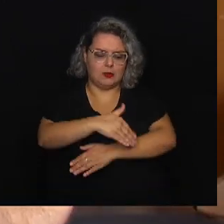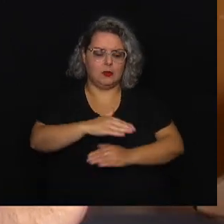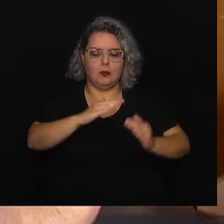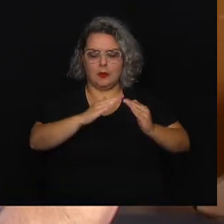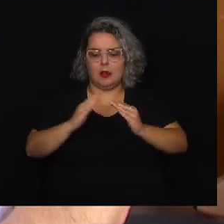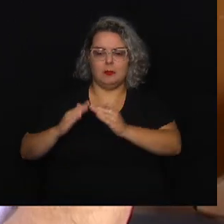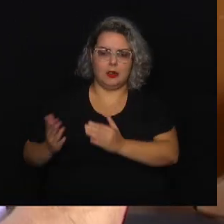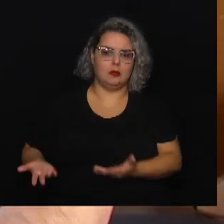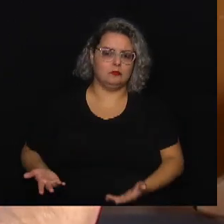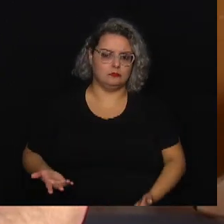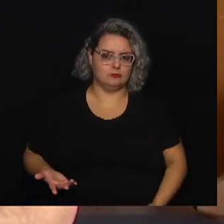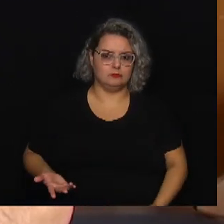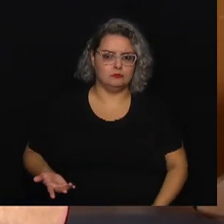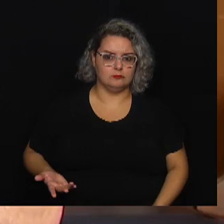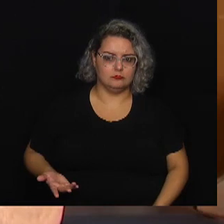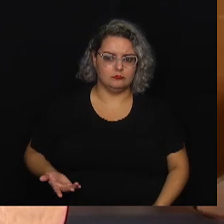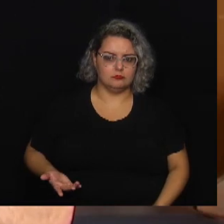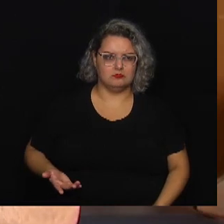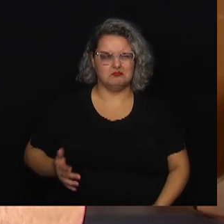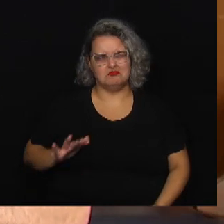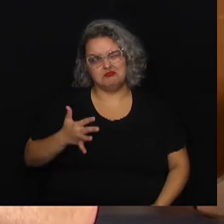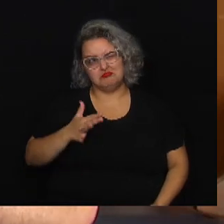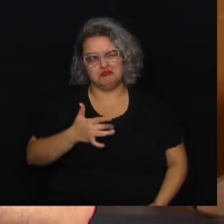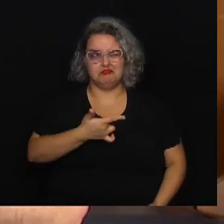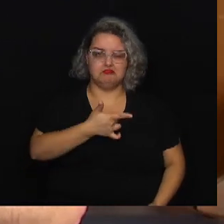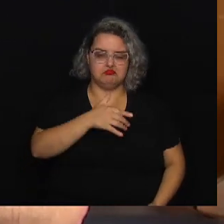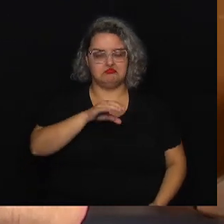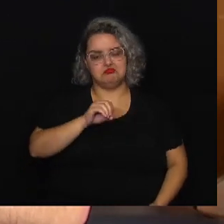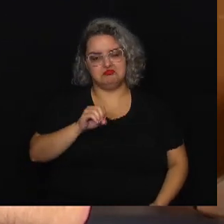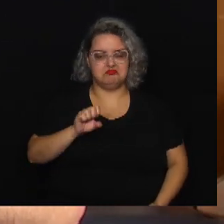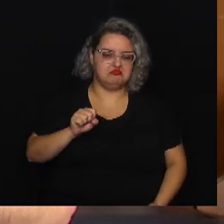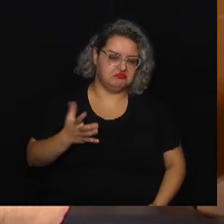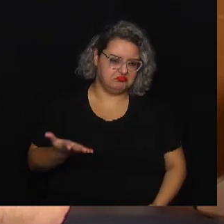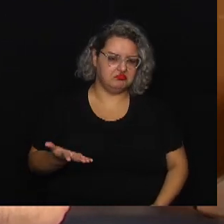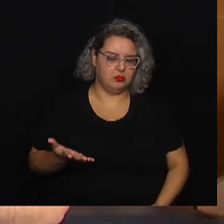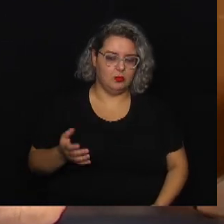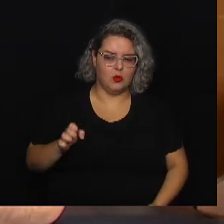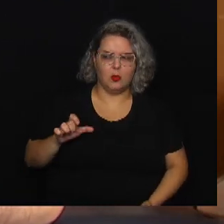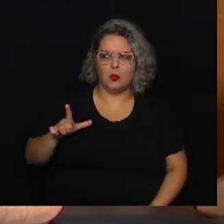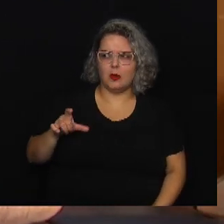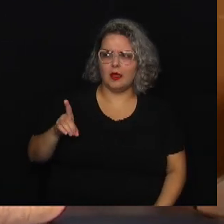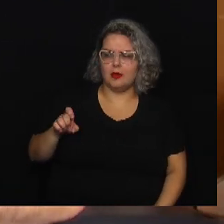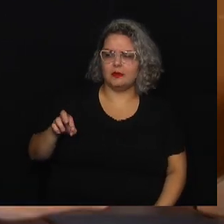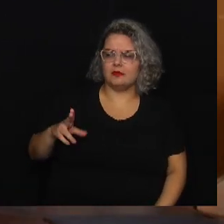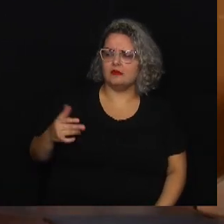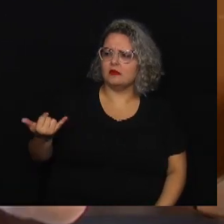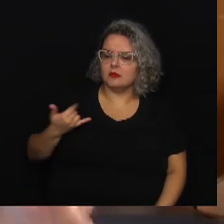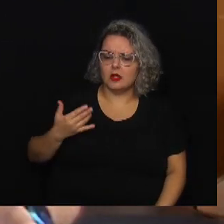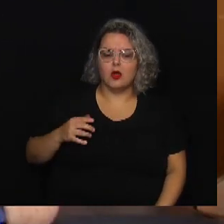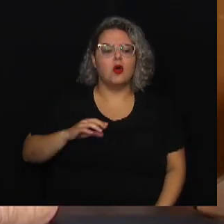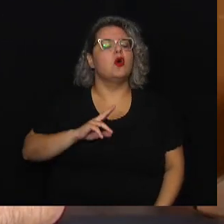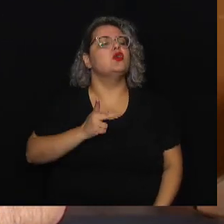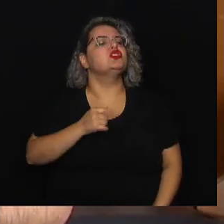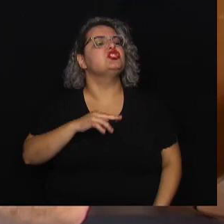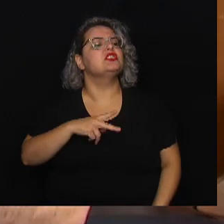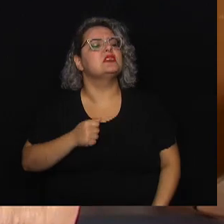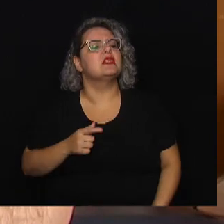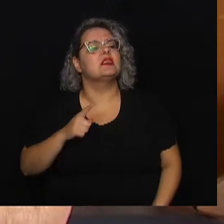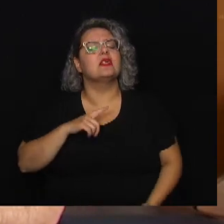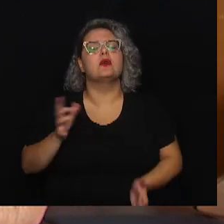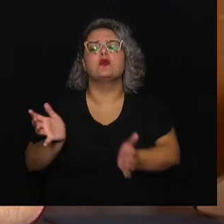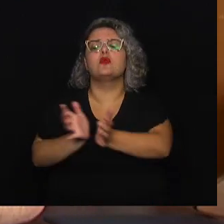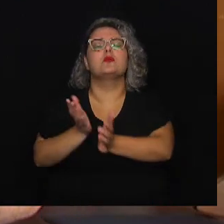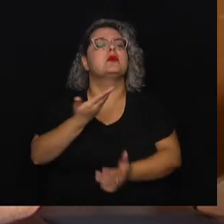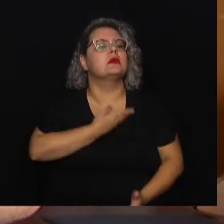Industrial. E isso acho que é 2008, se não me engano. O Helder falou, ô China, peraí, tem um grupo de amigos nossos lá que